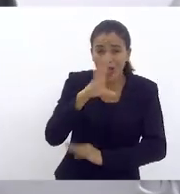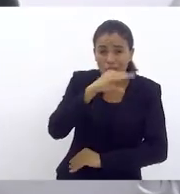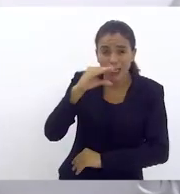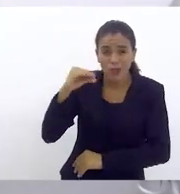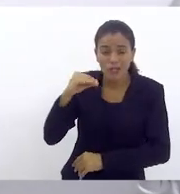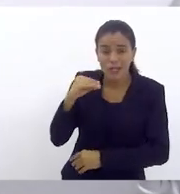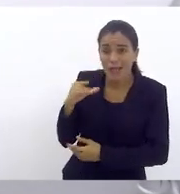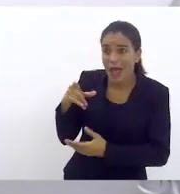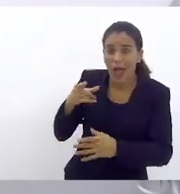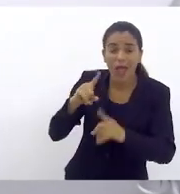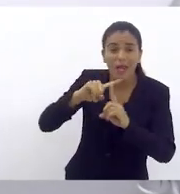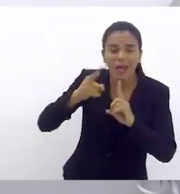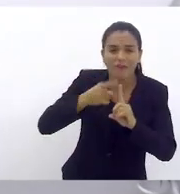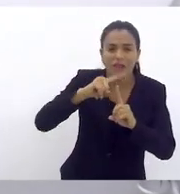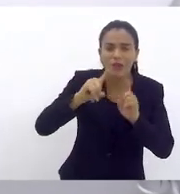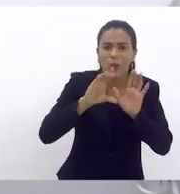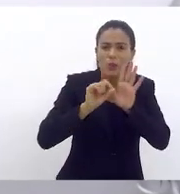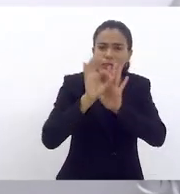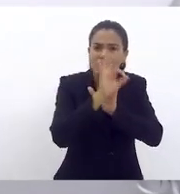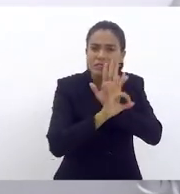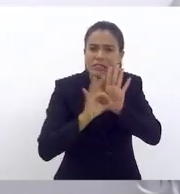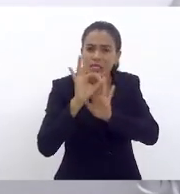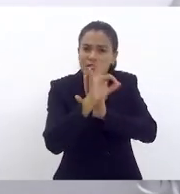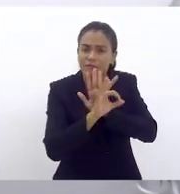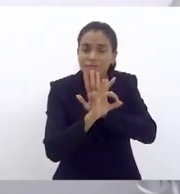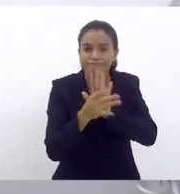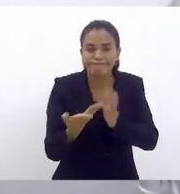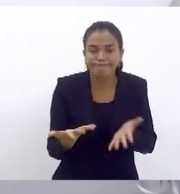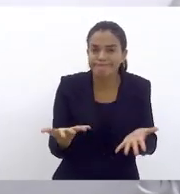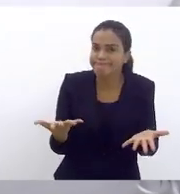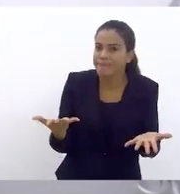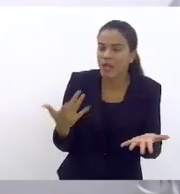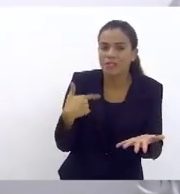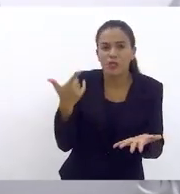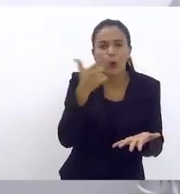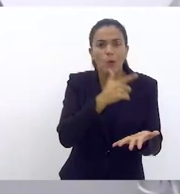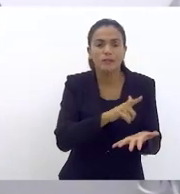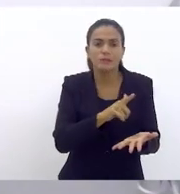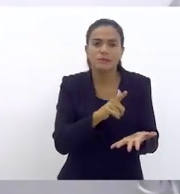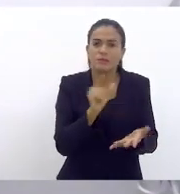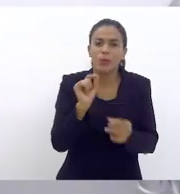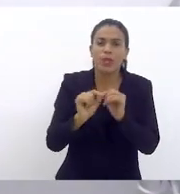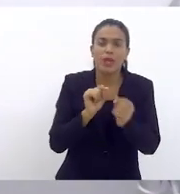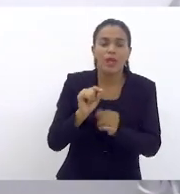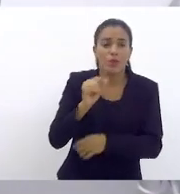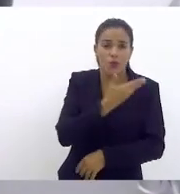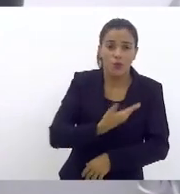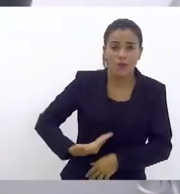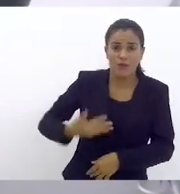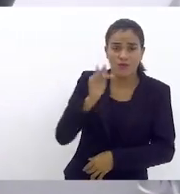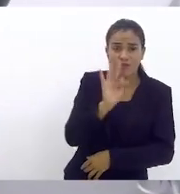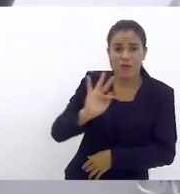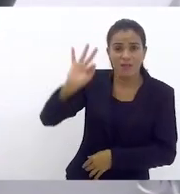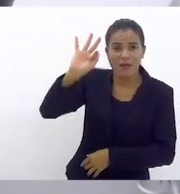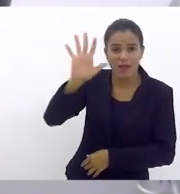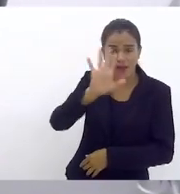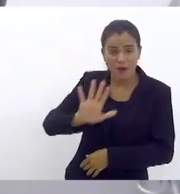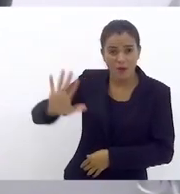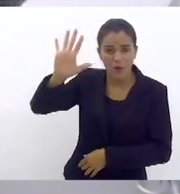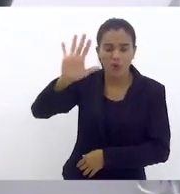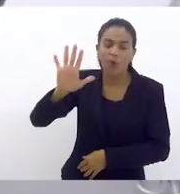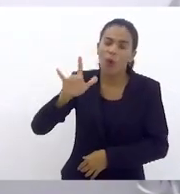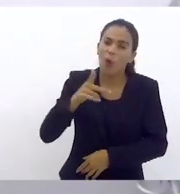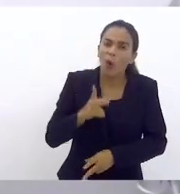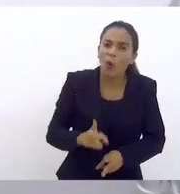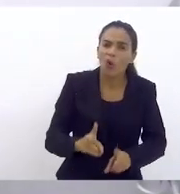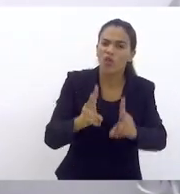com sífilis obscurantismo que felizmente a gente conseguiu tirar do governo federal ele continua muito